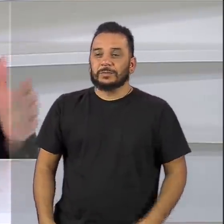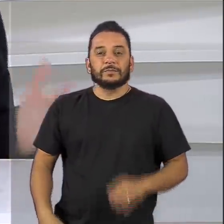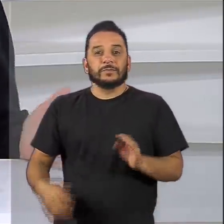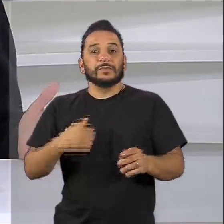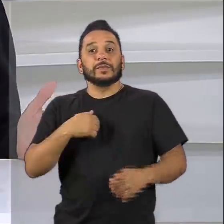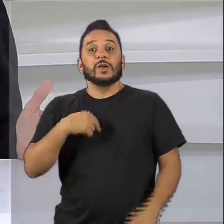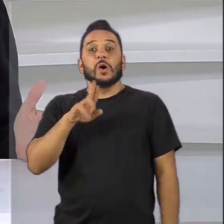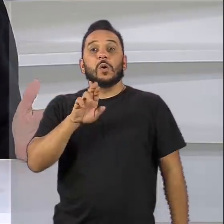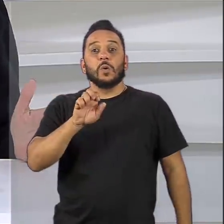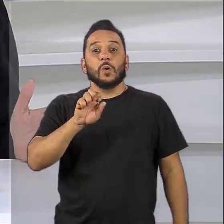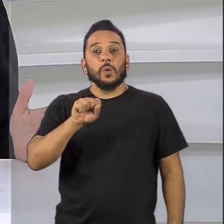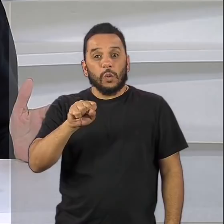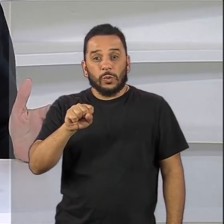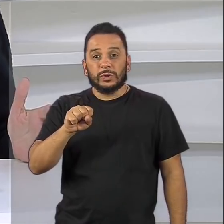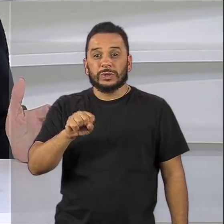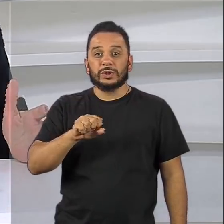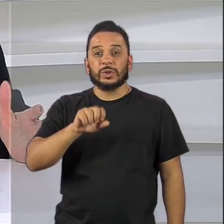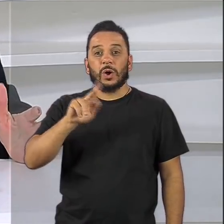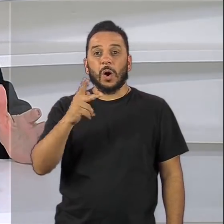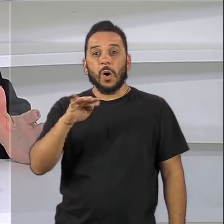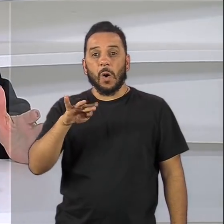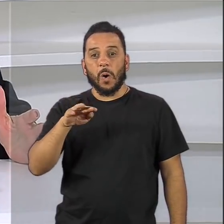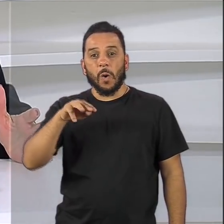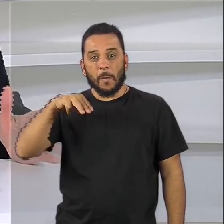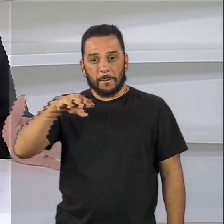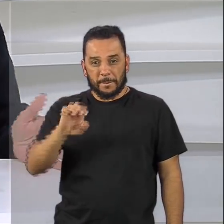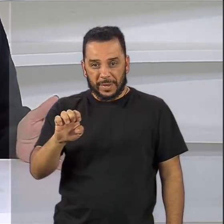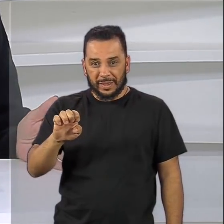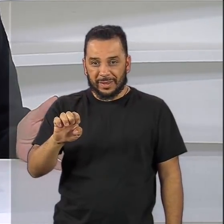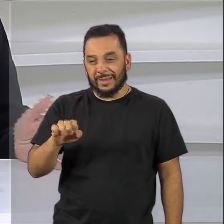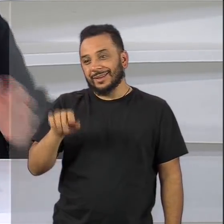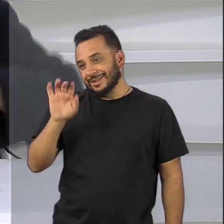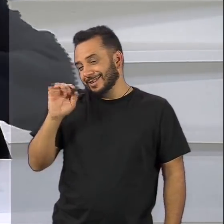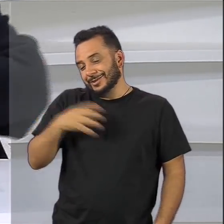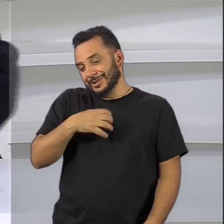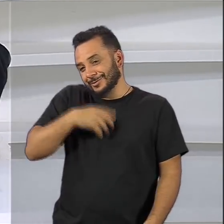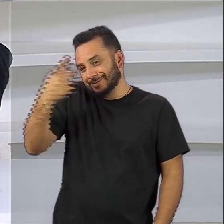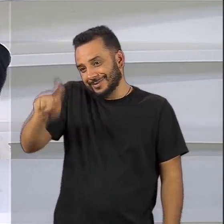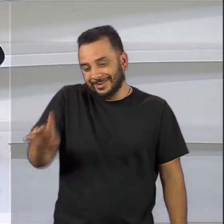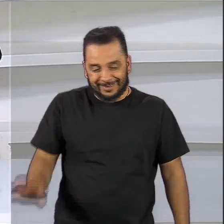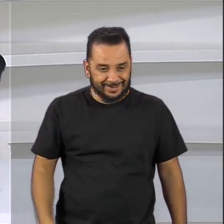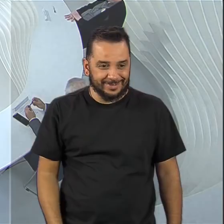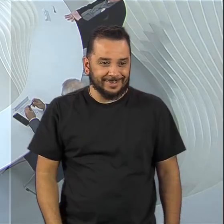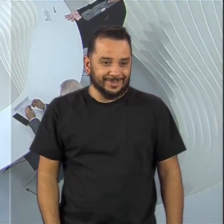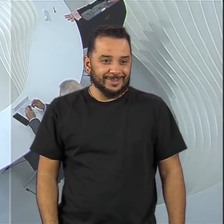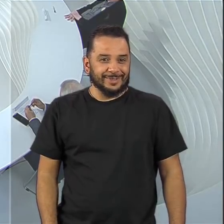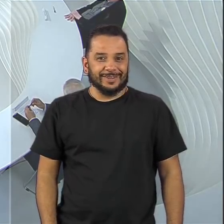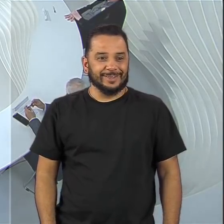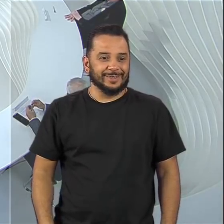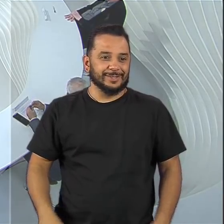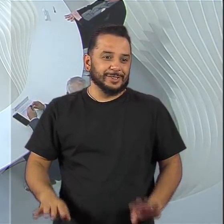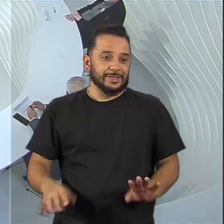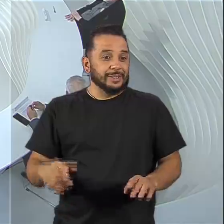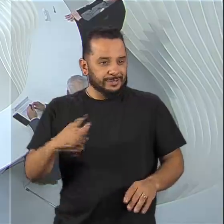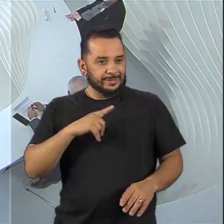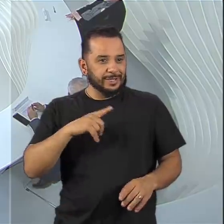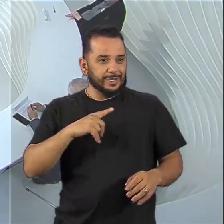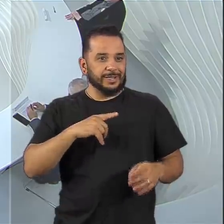homens. Os homens. Isso não é privilégio dele também. É o que eu ia falar. Esse é um cara muito